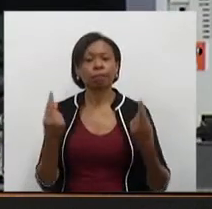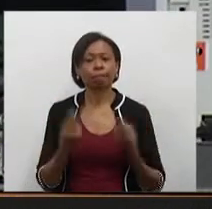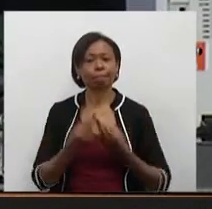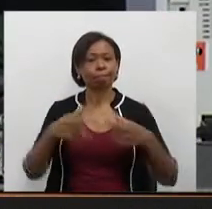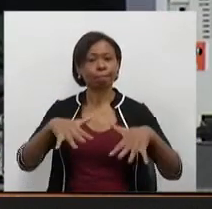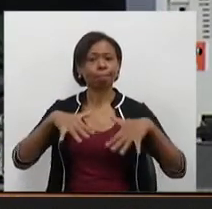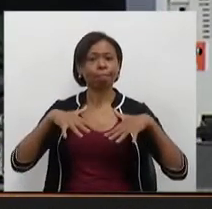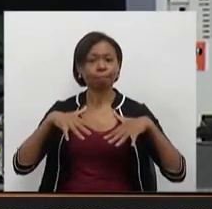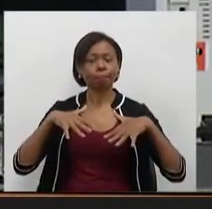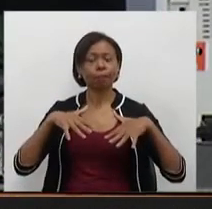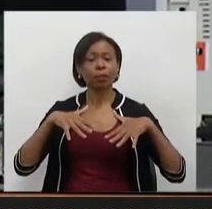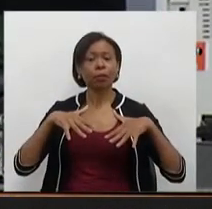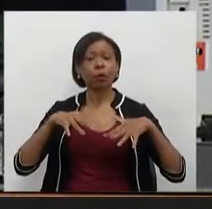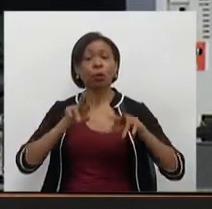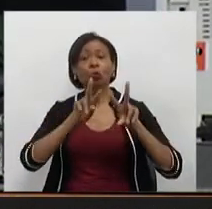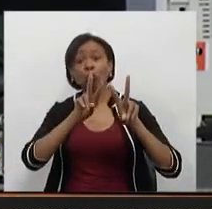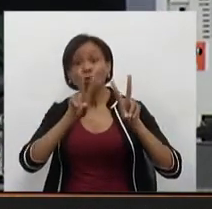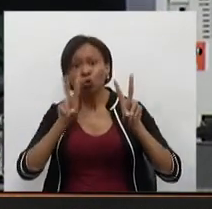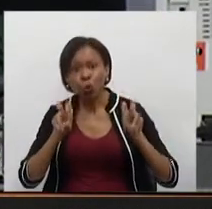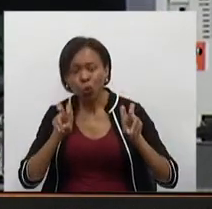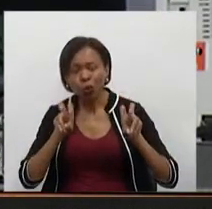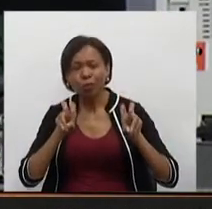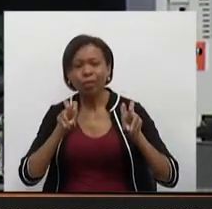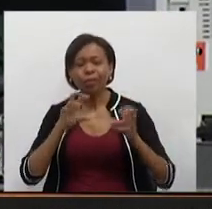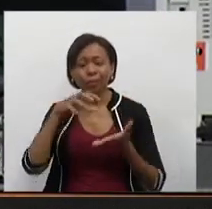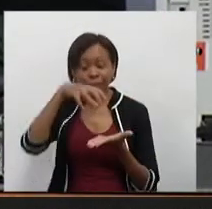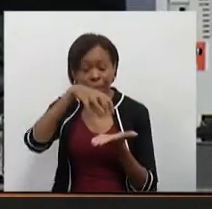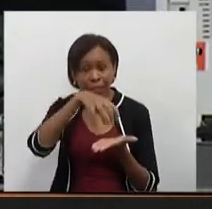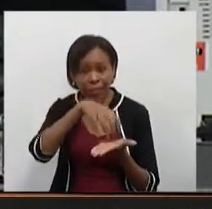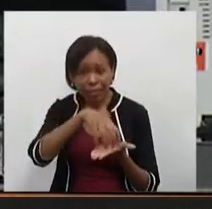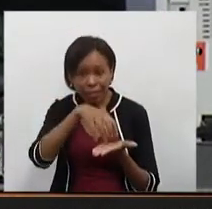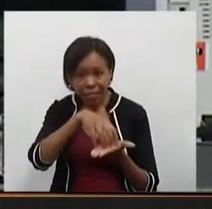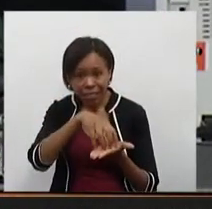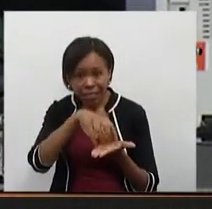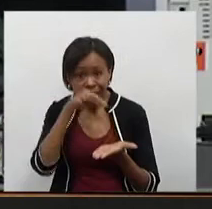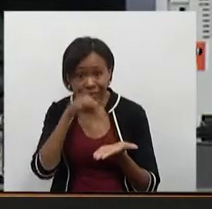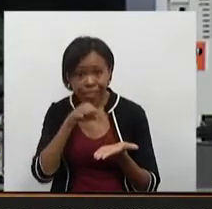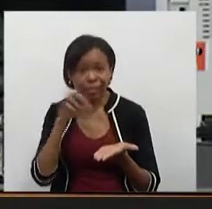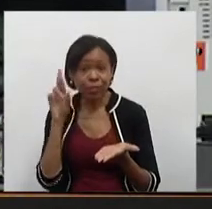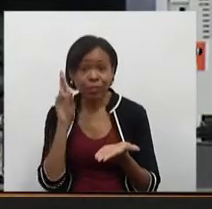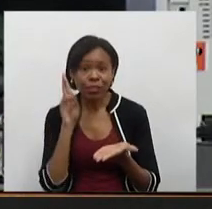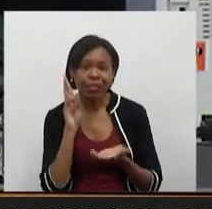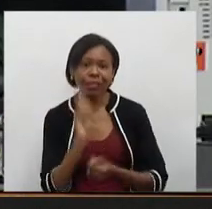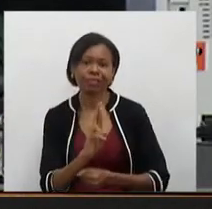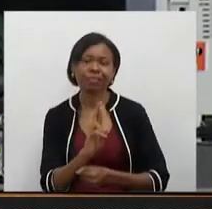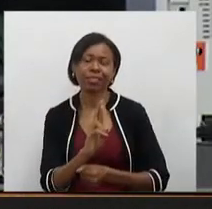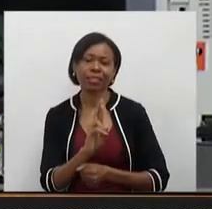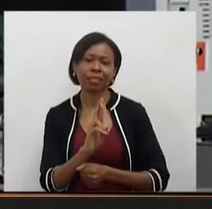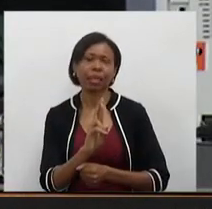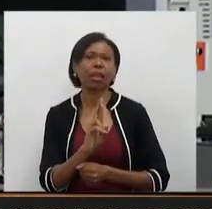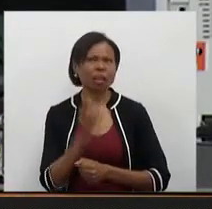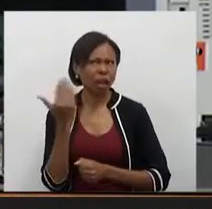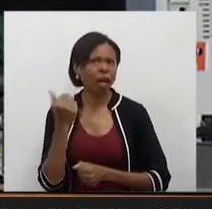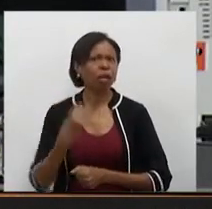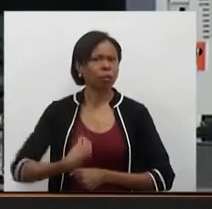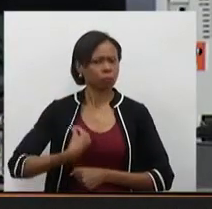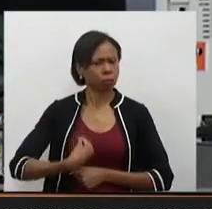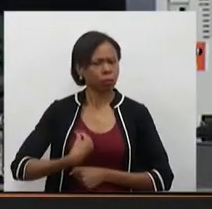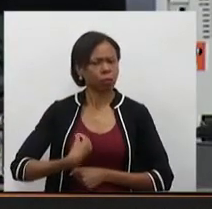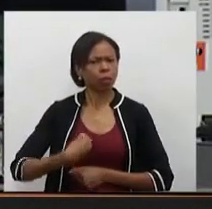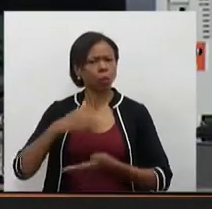de referência. Estava, inclusive, presente nesse dia o atual secretário de Saúde, o doutor